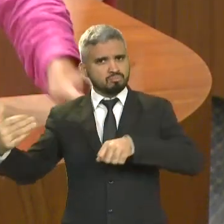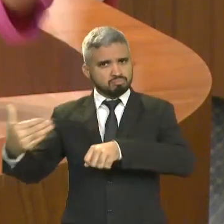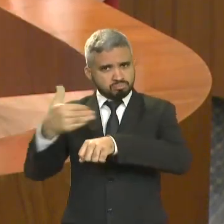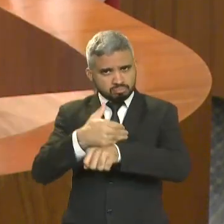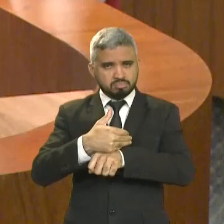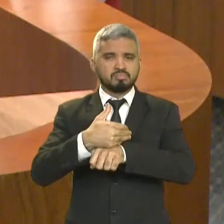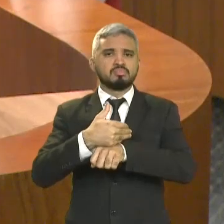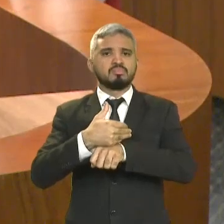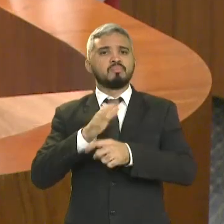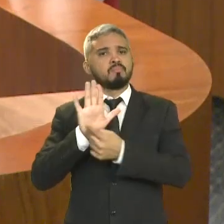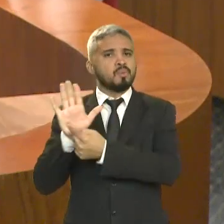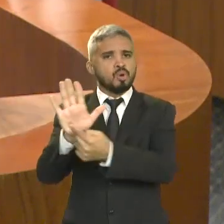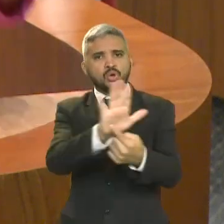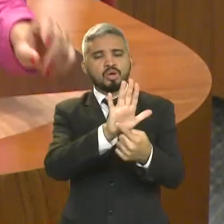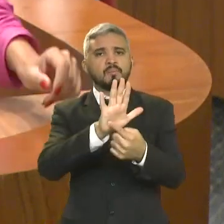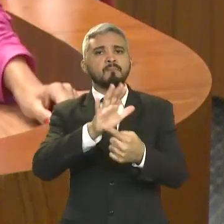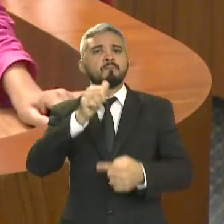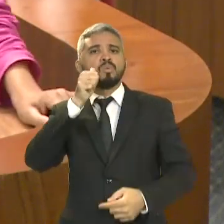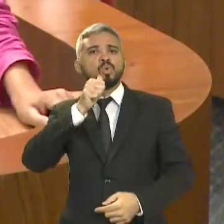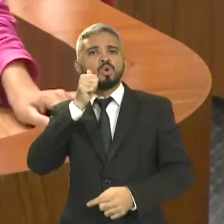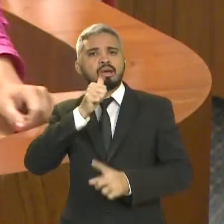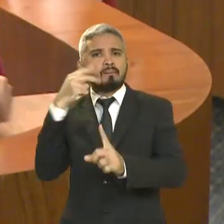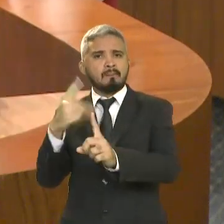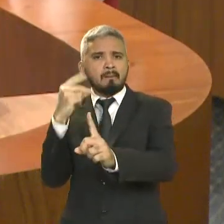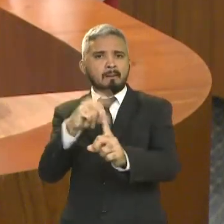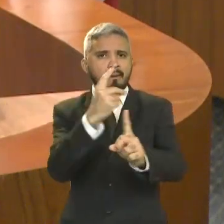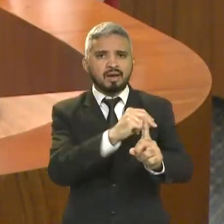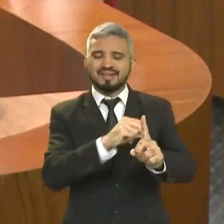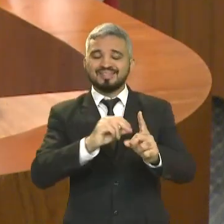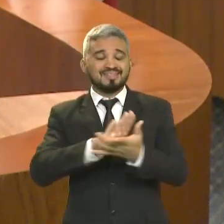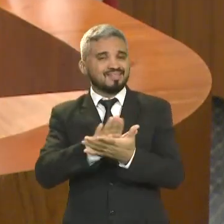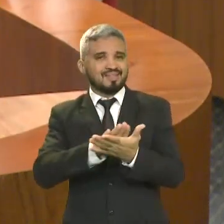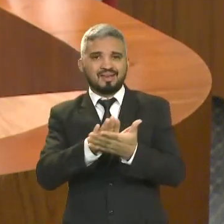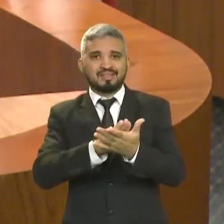nenhuma mulher pode ser agredida e que nenhum agressor vai passar impune. Muito obrigada.